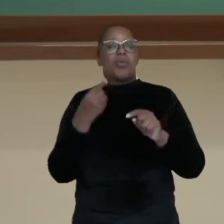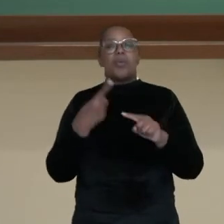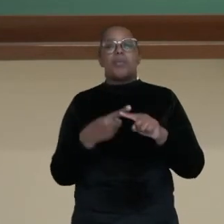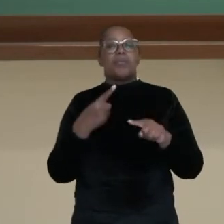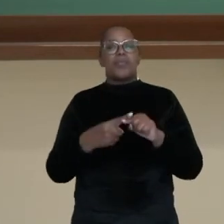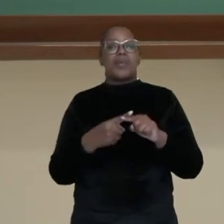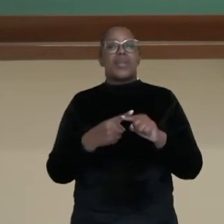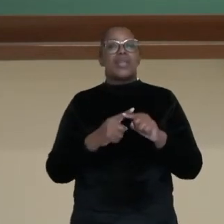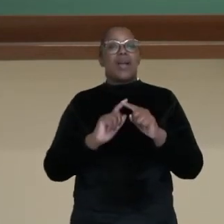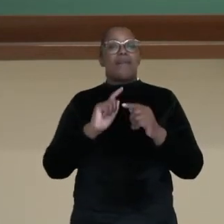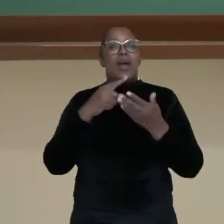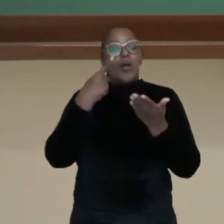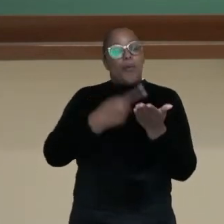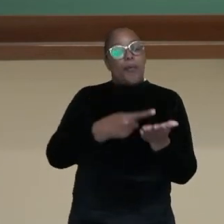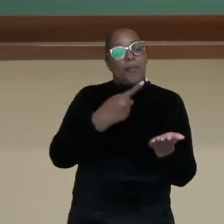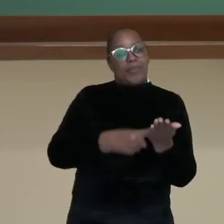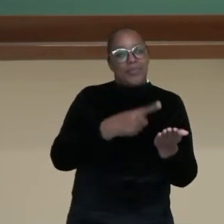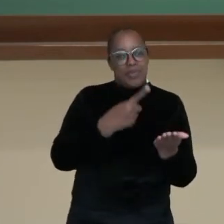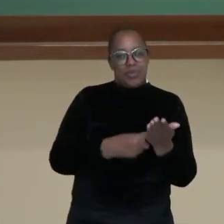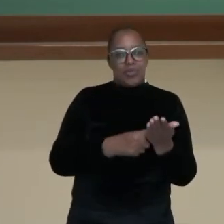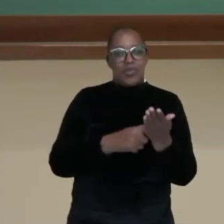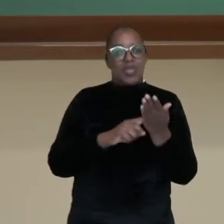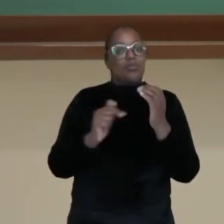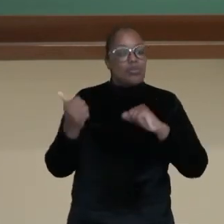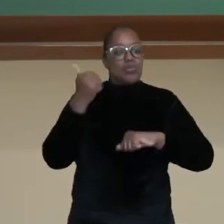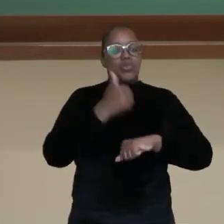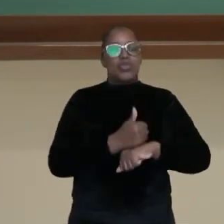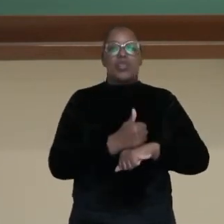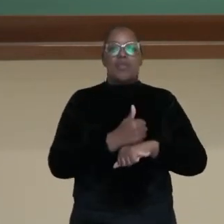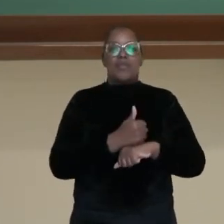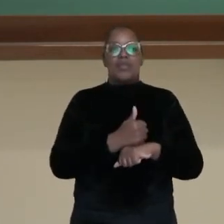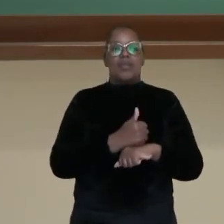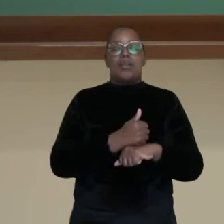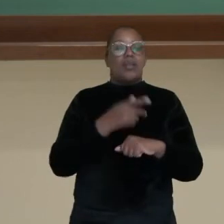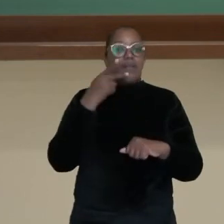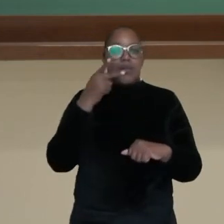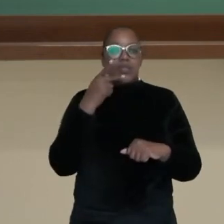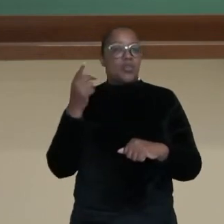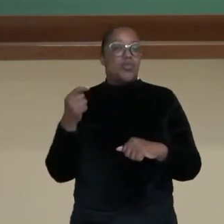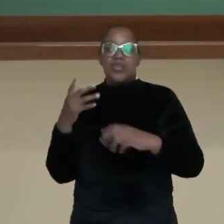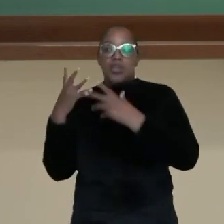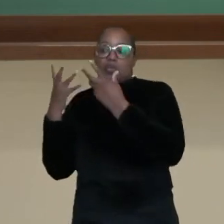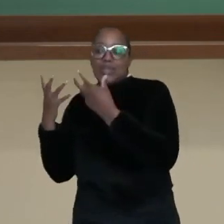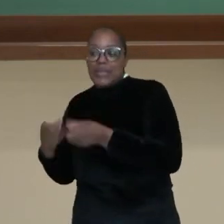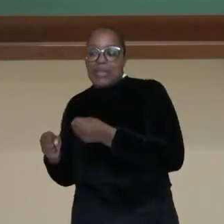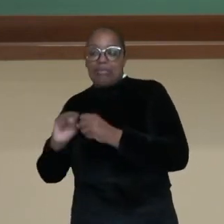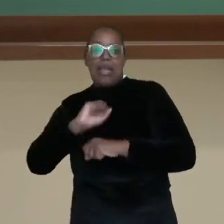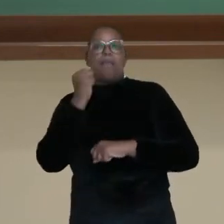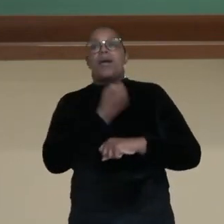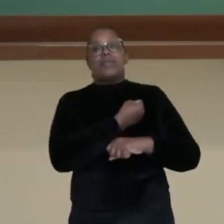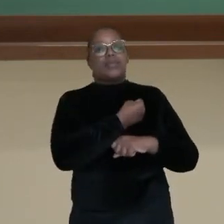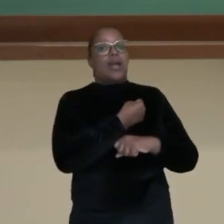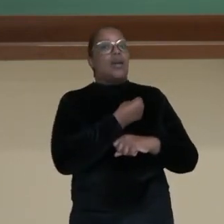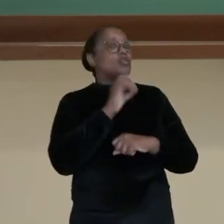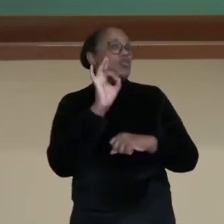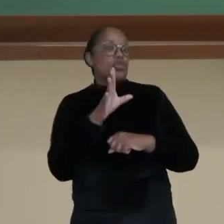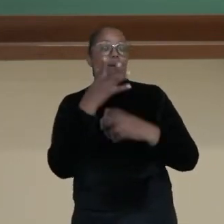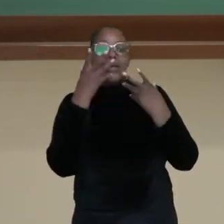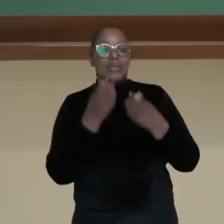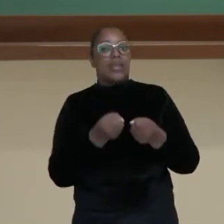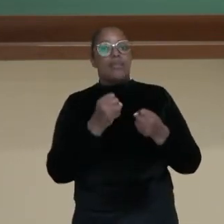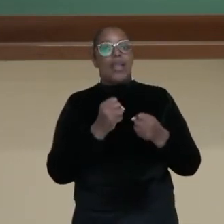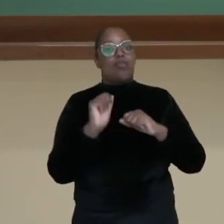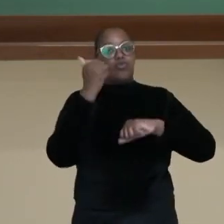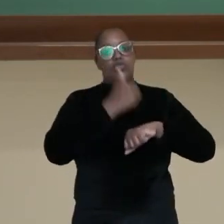apenas cumprindo ordens. Não, eu não fiz nada de maneira deliberada. Eu cumpri ordens. Alguém foi lá e mandou